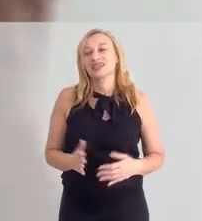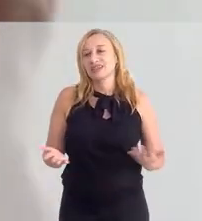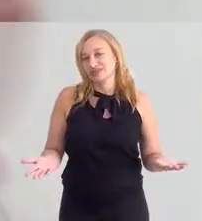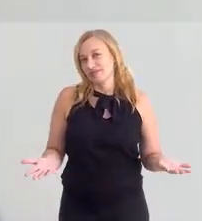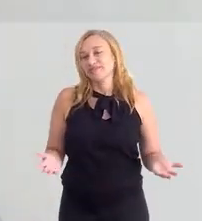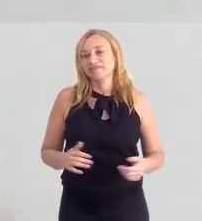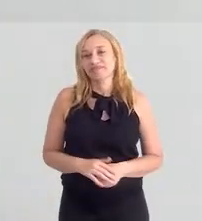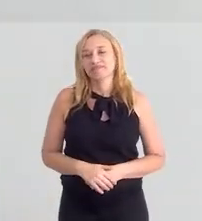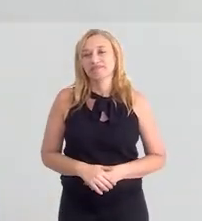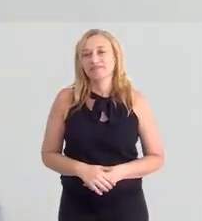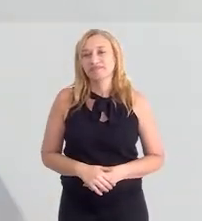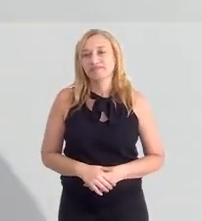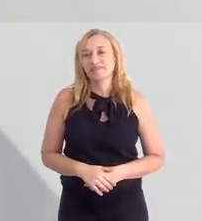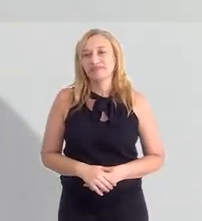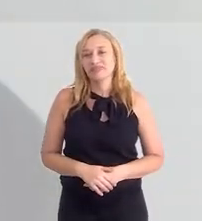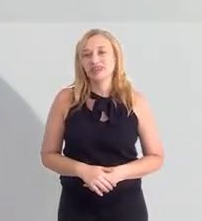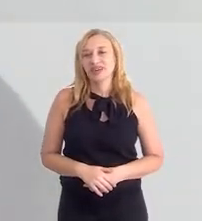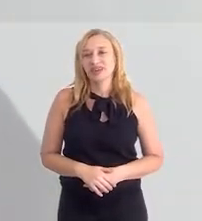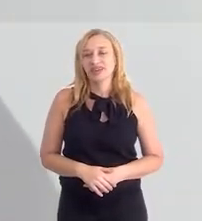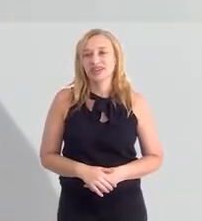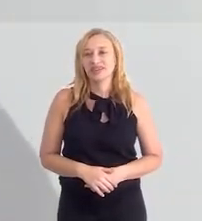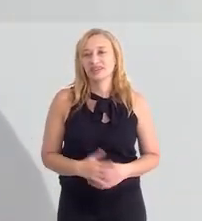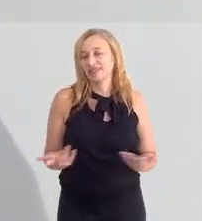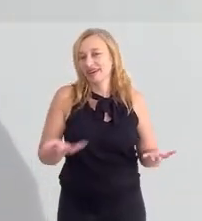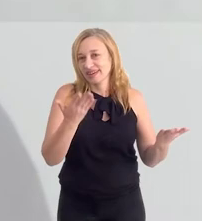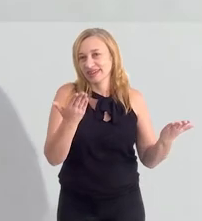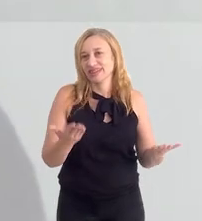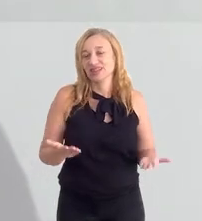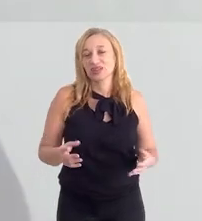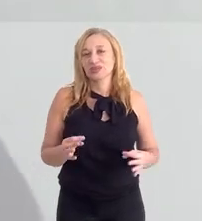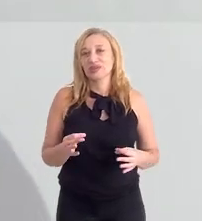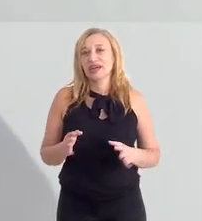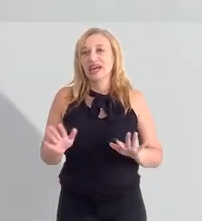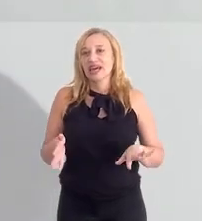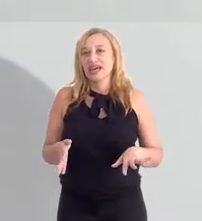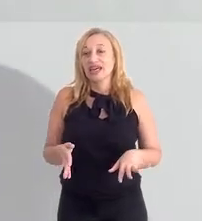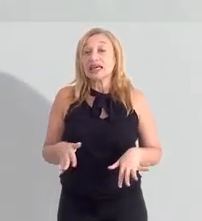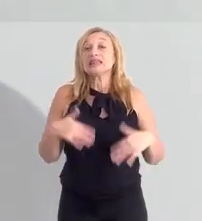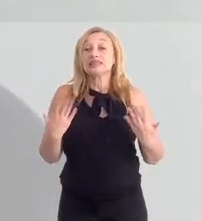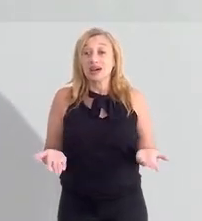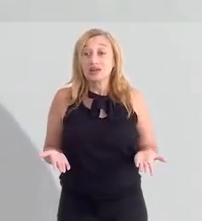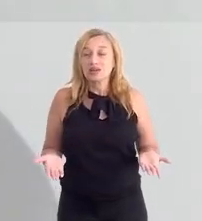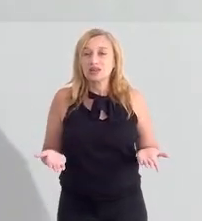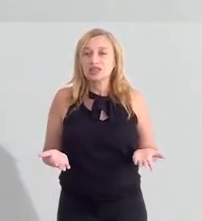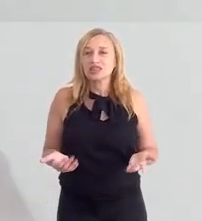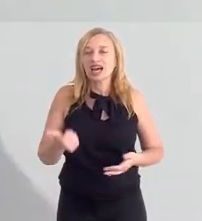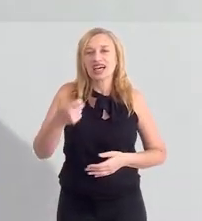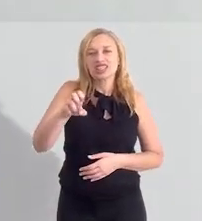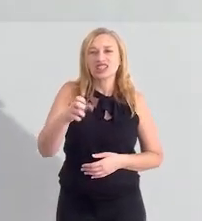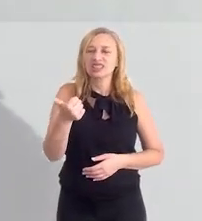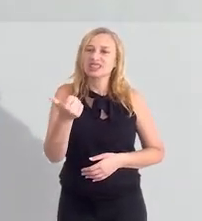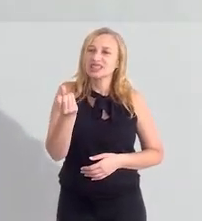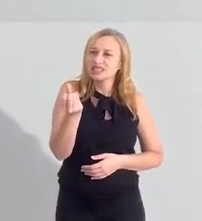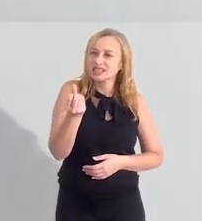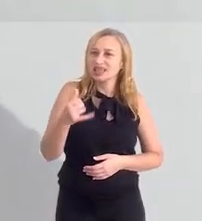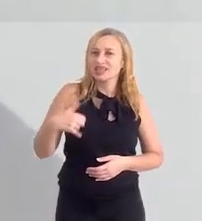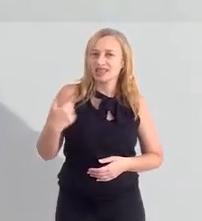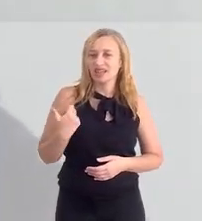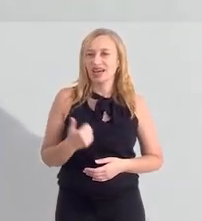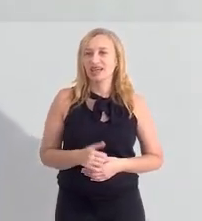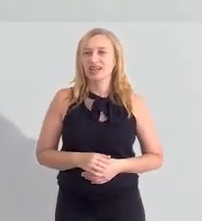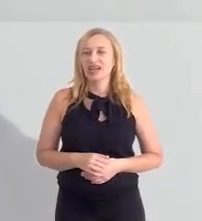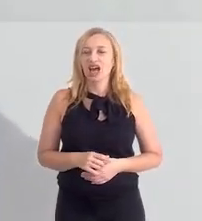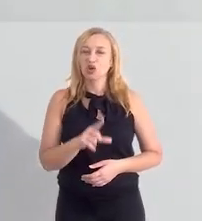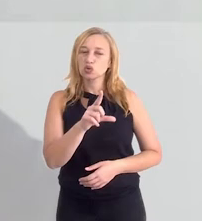sou enxadrista, isso não é muito correto, é que colocaram lá no Wikipedia, está tudo bem. Então, aos 15, 16 anos, eu tinha essa